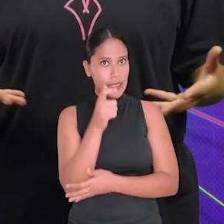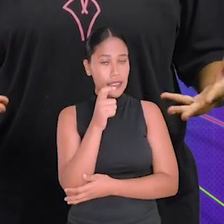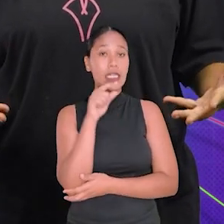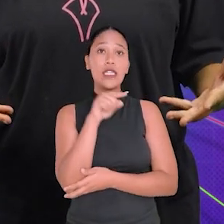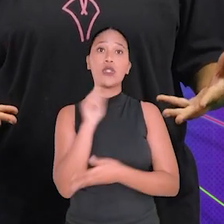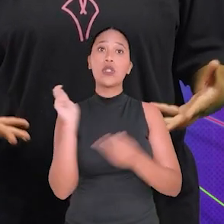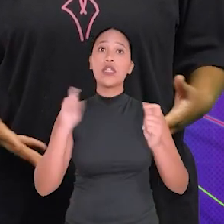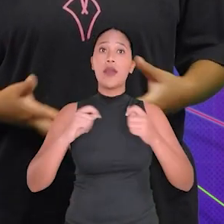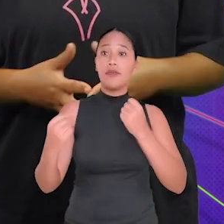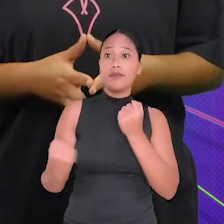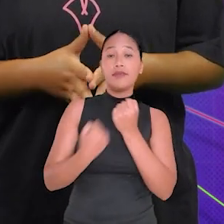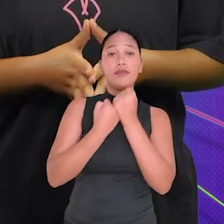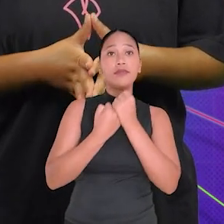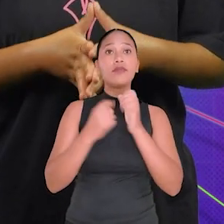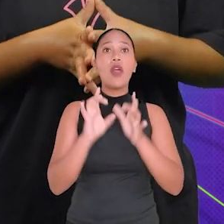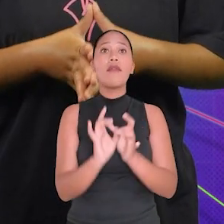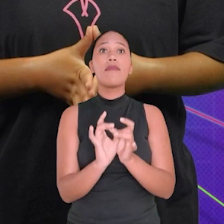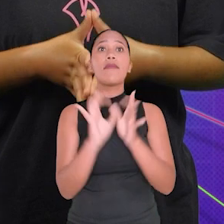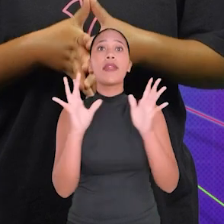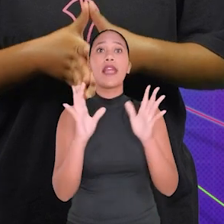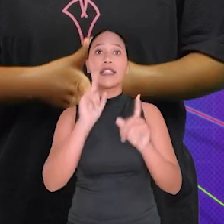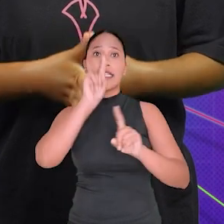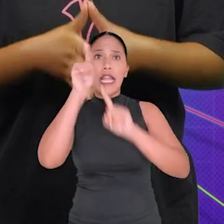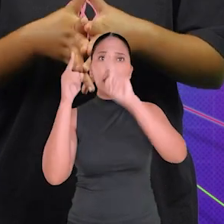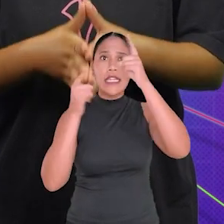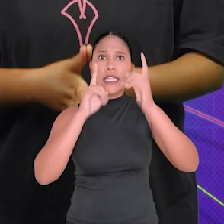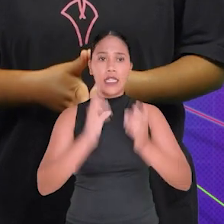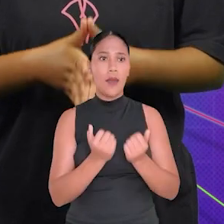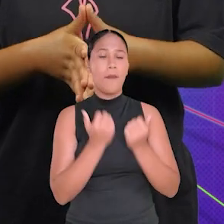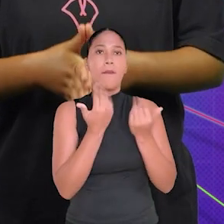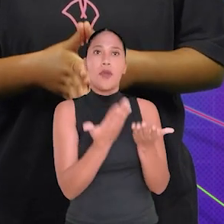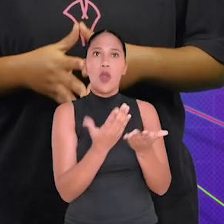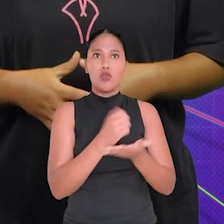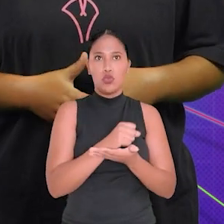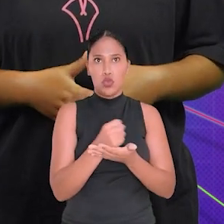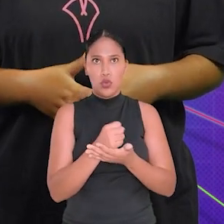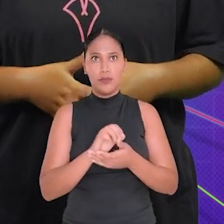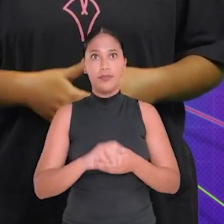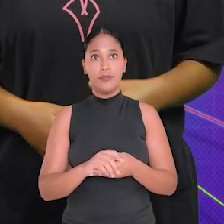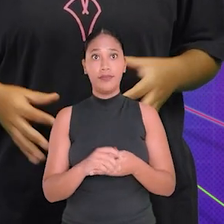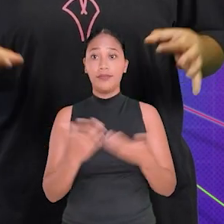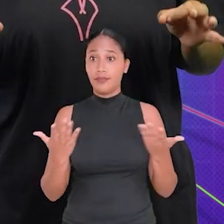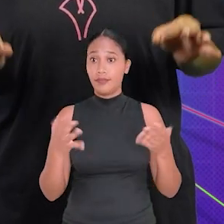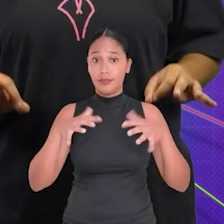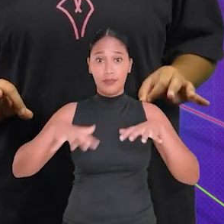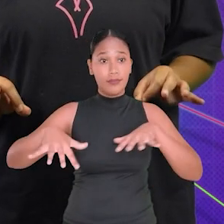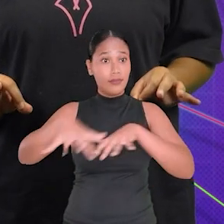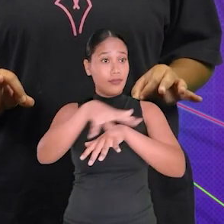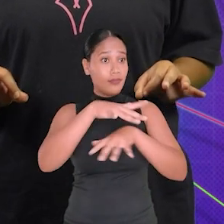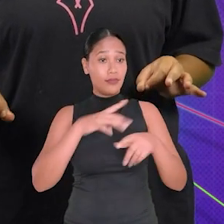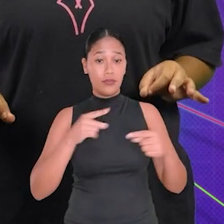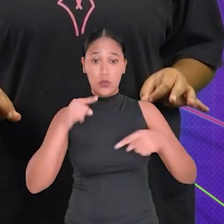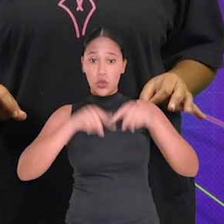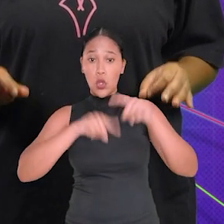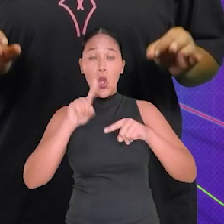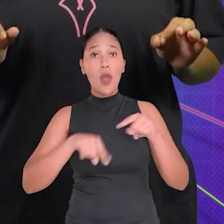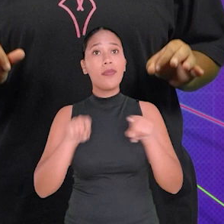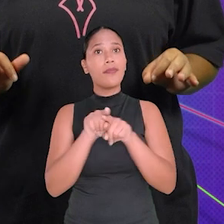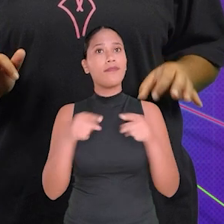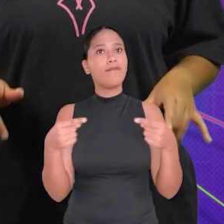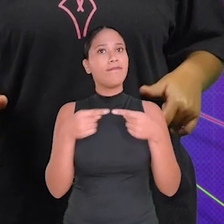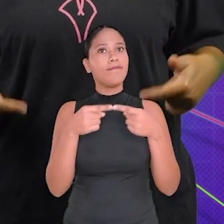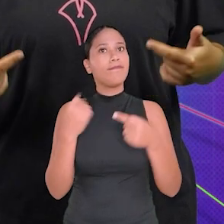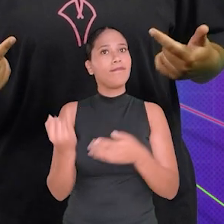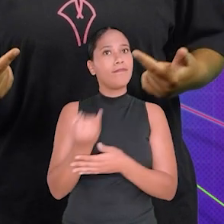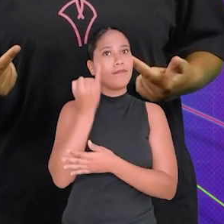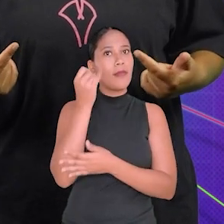complexas e interessantes, e isso contribui para a grande liberdade criativa oferecida pelo jogo. A relação espacial da jogabilidade com